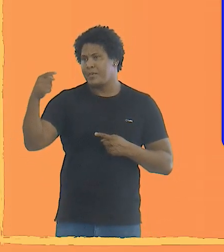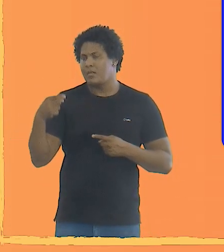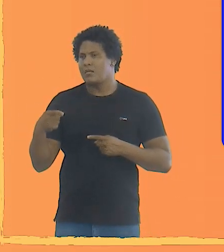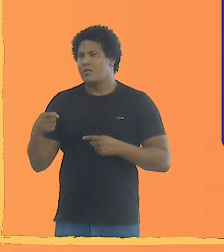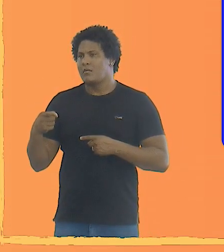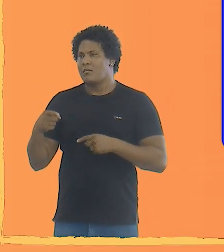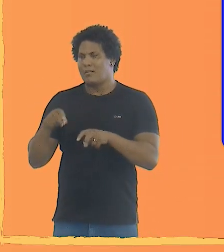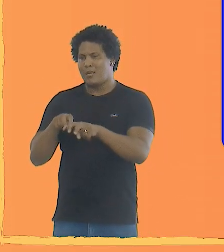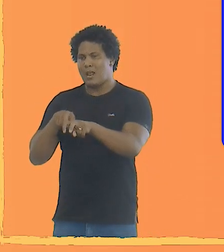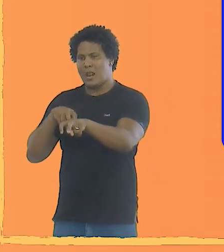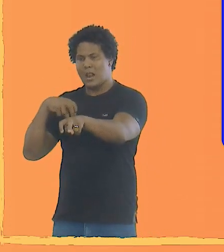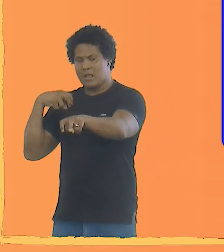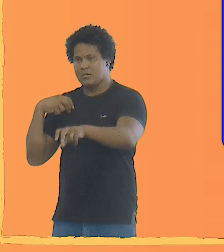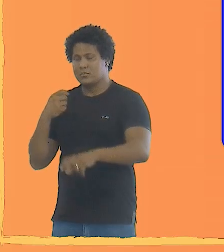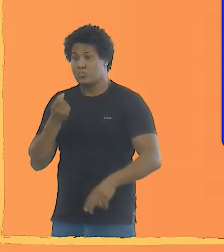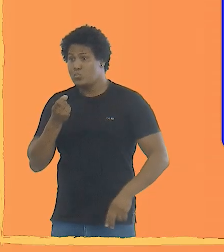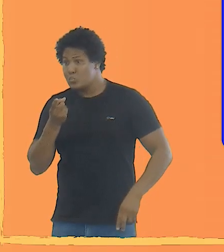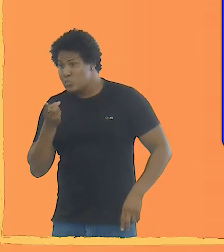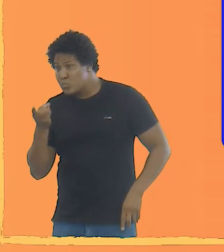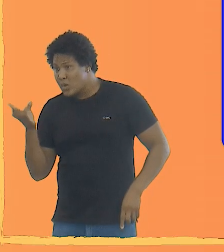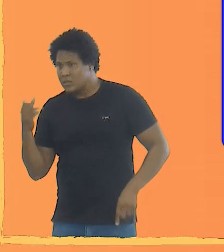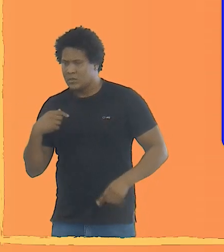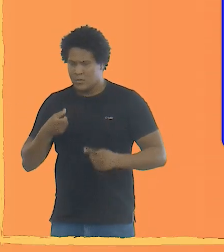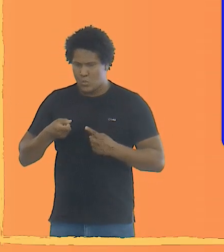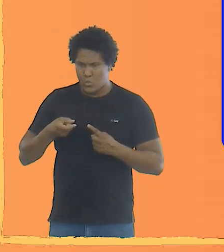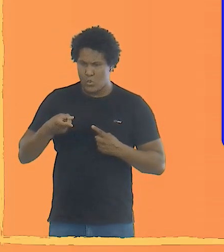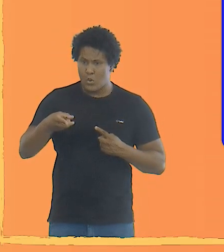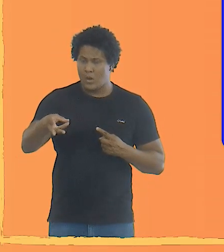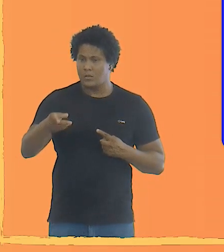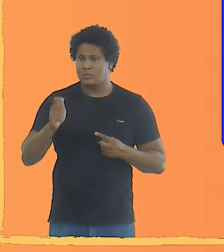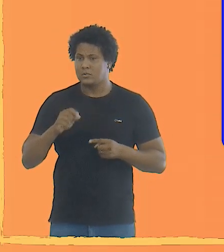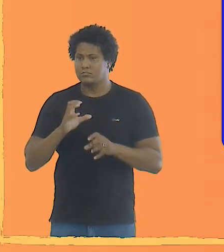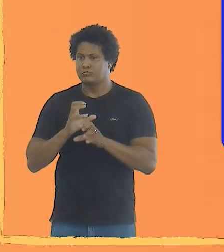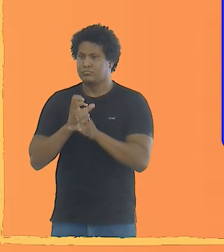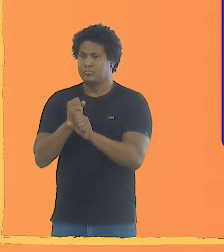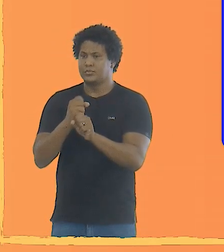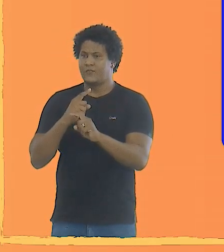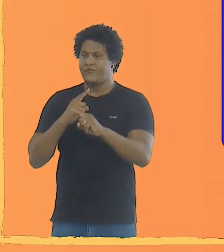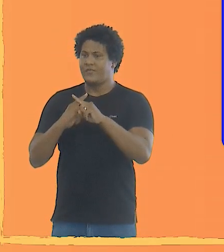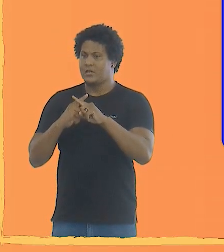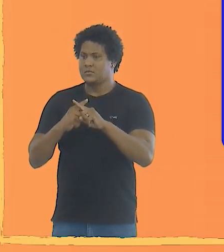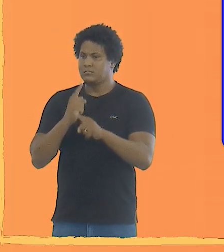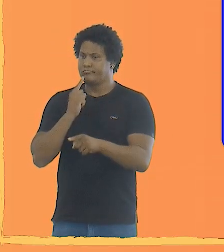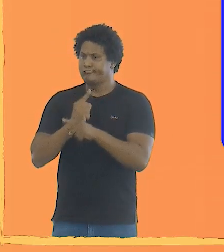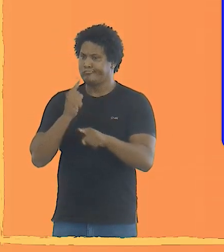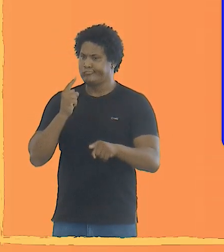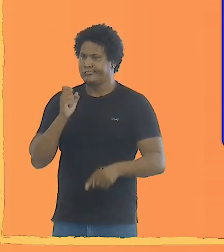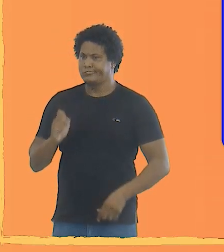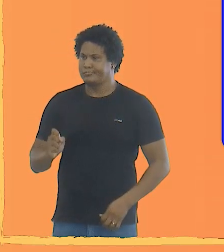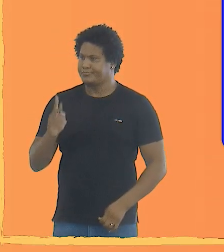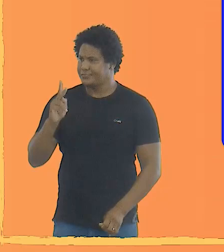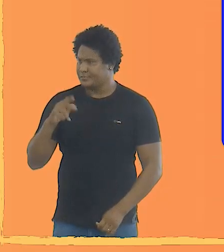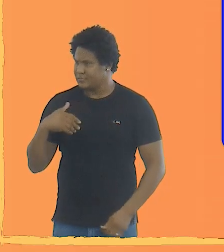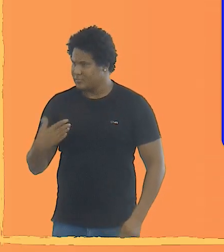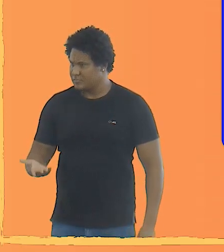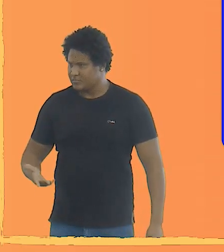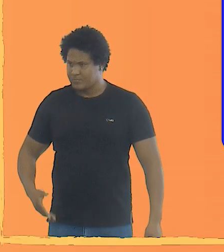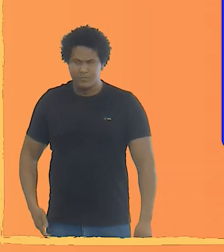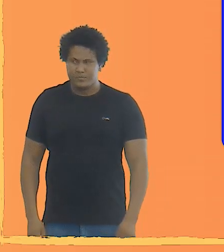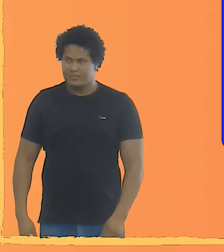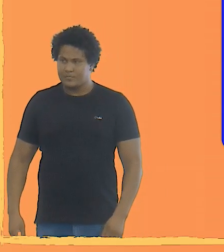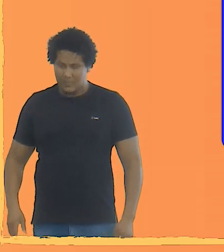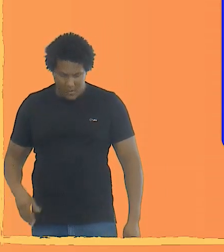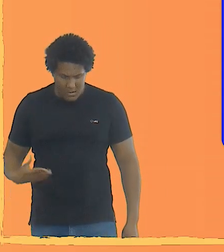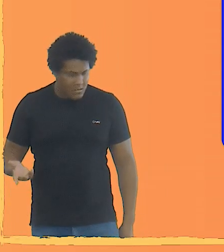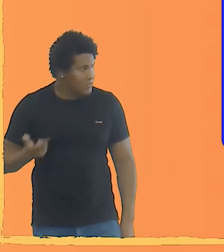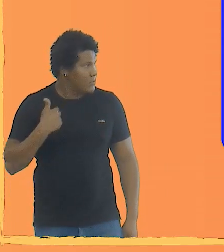eu tenho e quantas cadeiras tem em cada fila, é só multiplicar um pelo outro que eu encontro o total de cadeiras. Então, a ideia para resolver